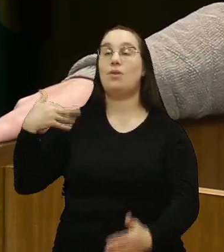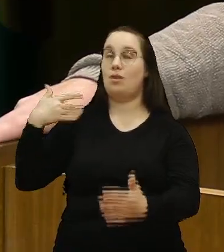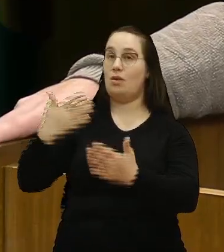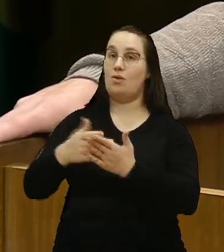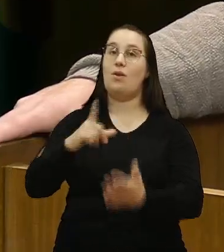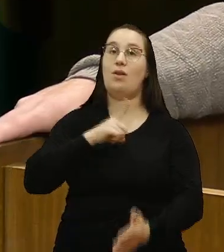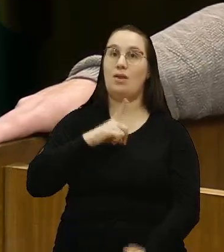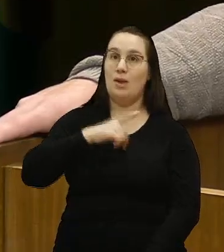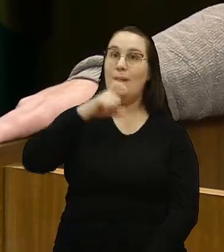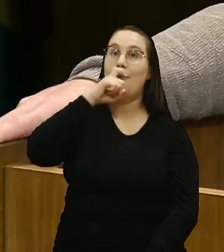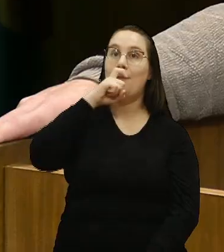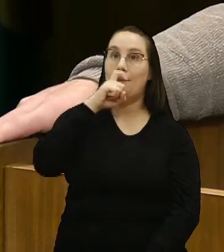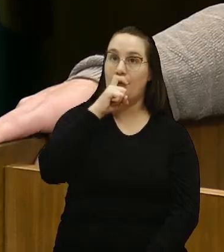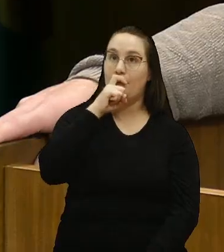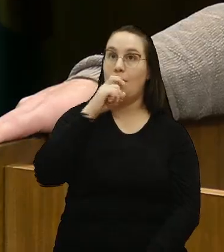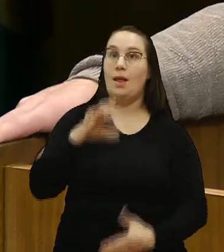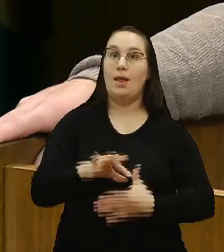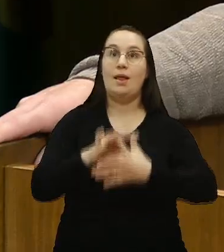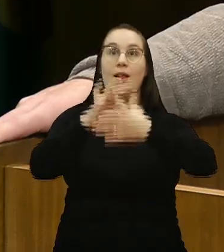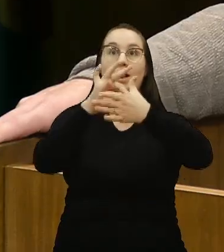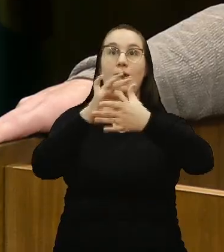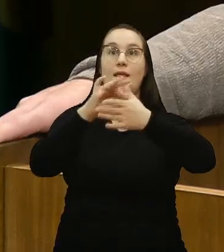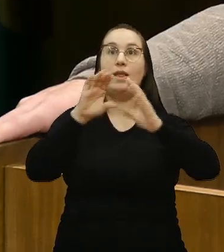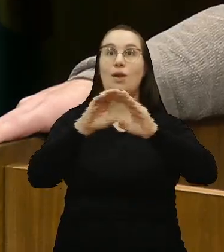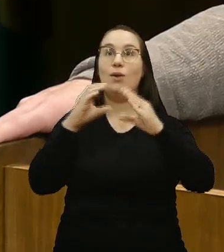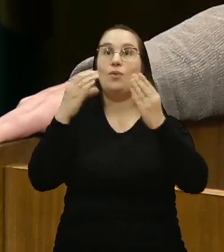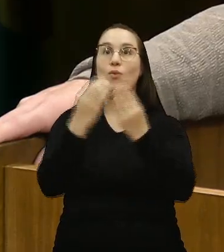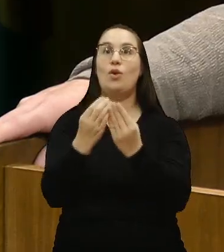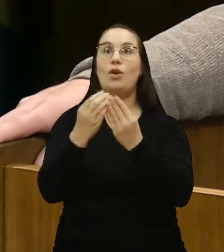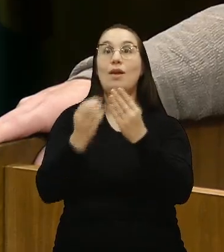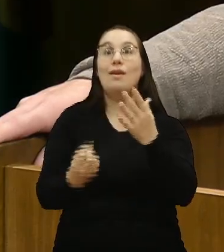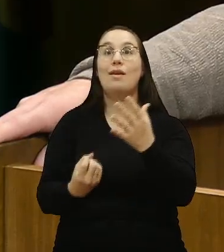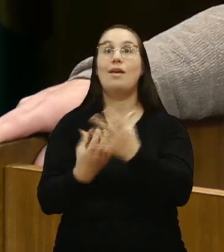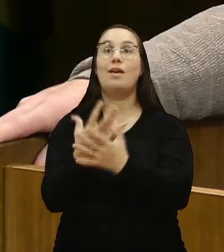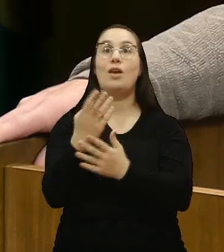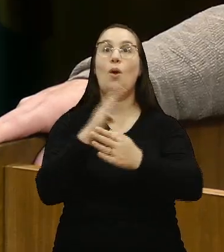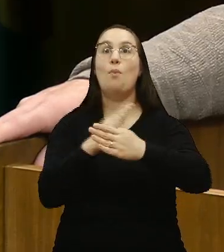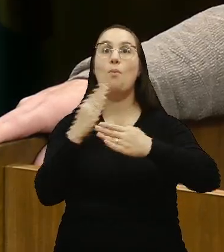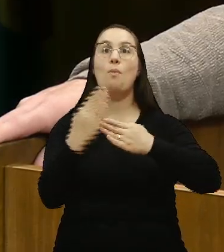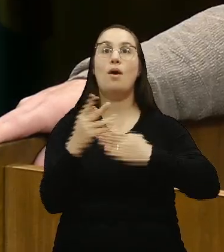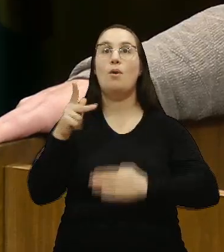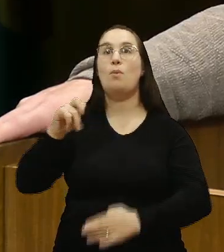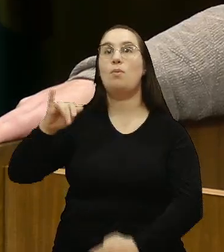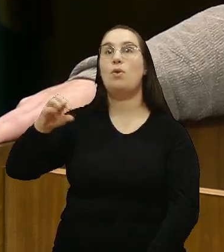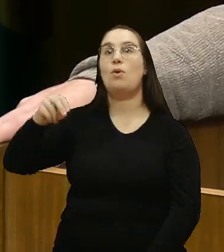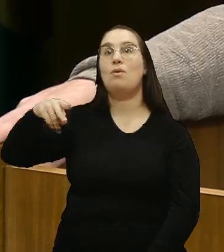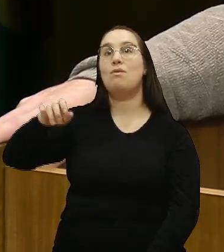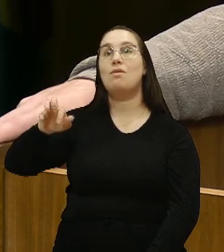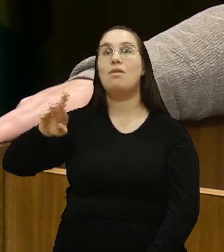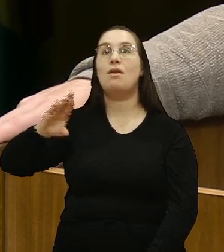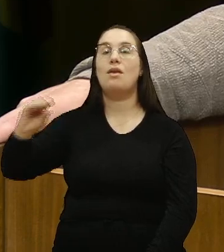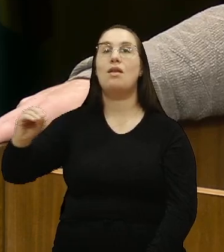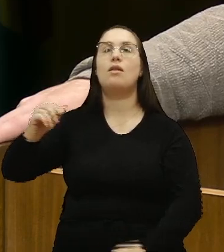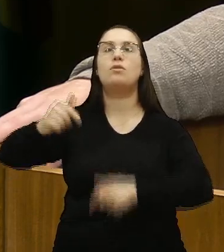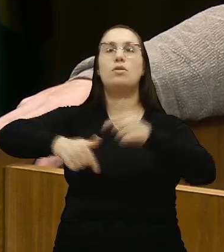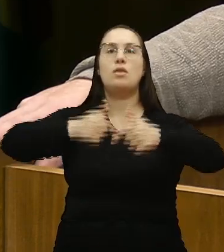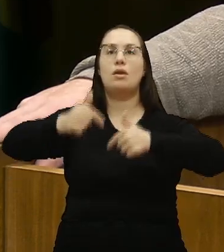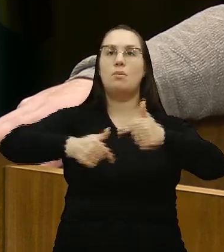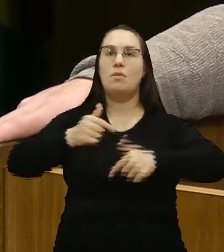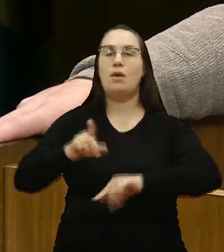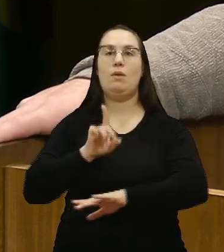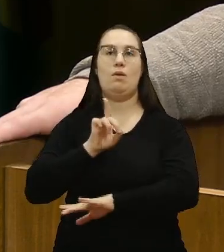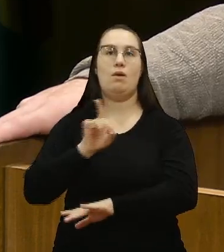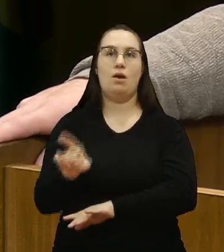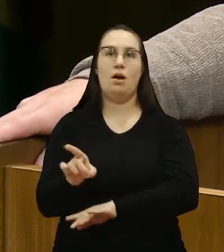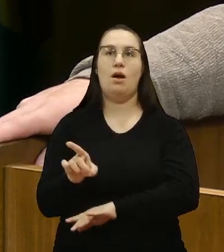pai atuou como líder comunitário e foi um dos fundadores do bairro Pioneiro. Atuou lá por diversas